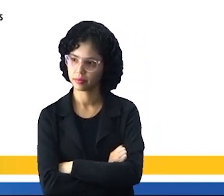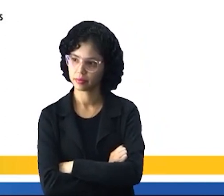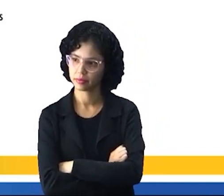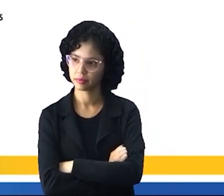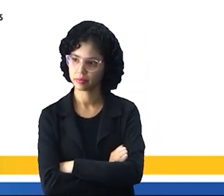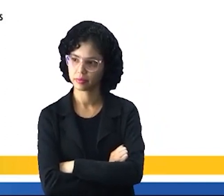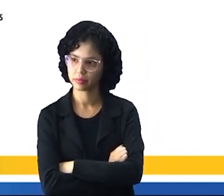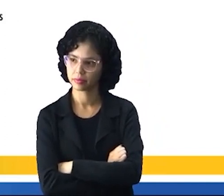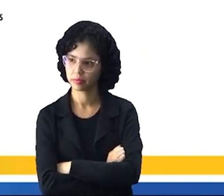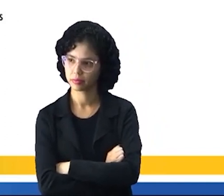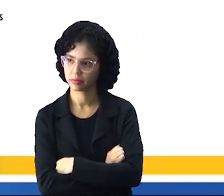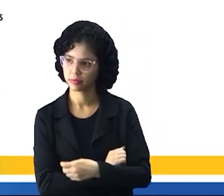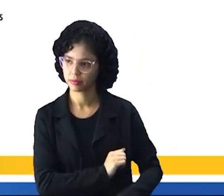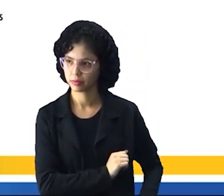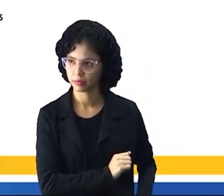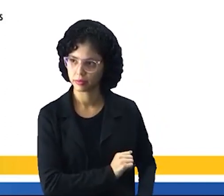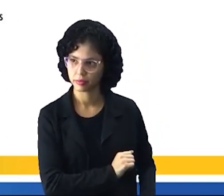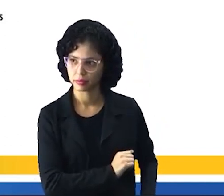Osteicitos.